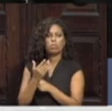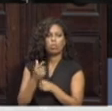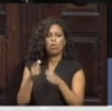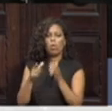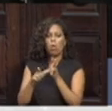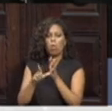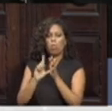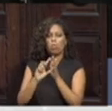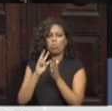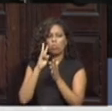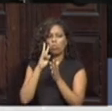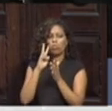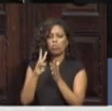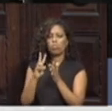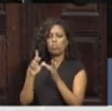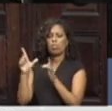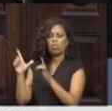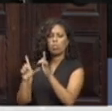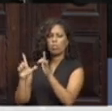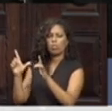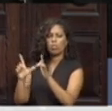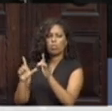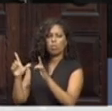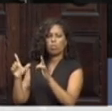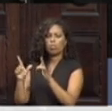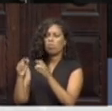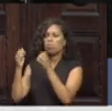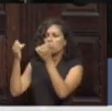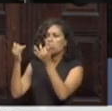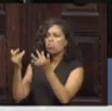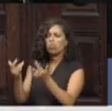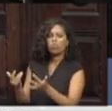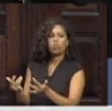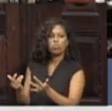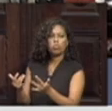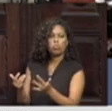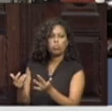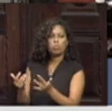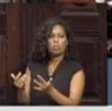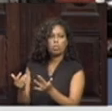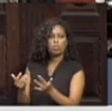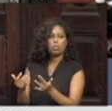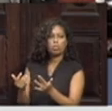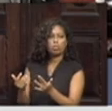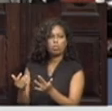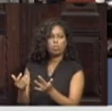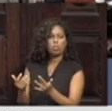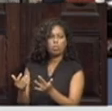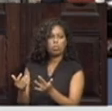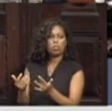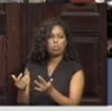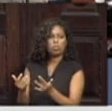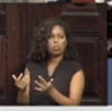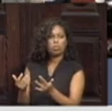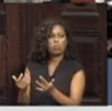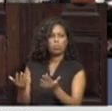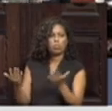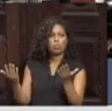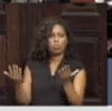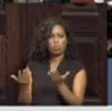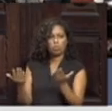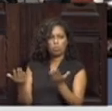vi num jornal da TV uma matéria falando sobre a Getransp e dizendo que o Ministério Público